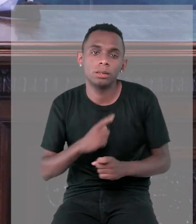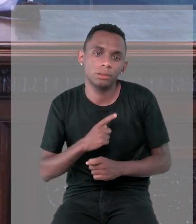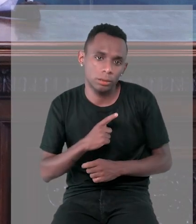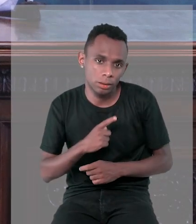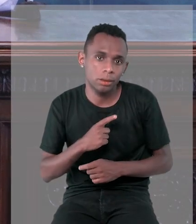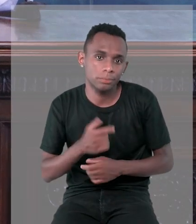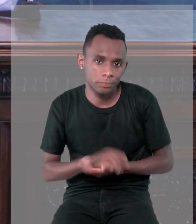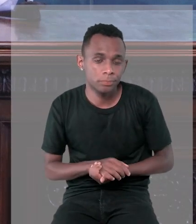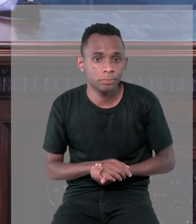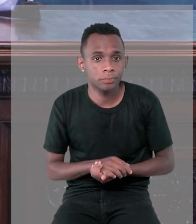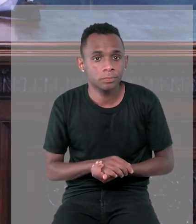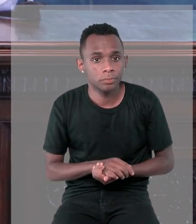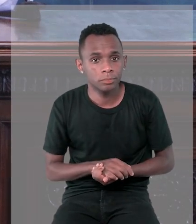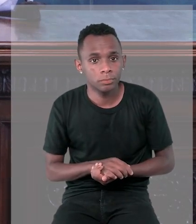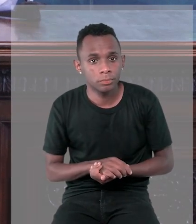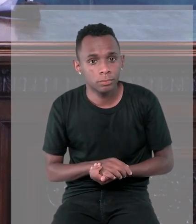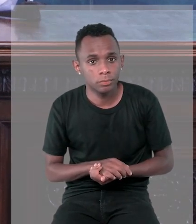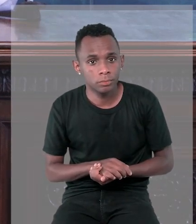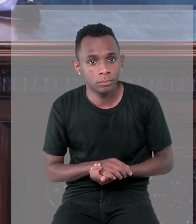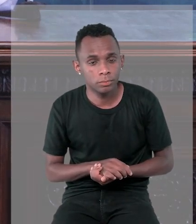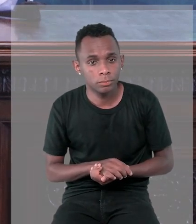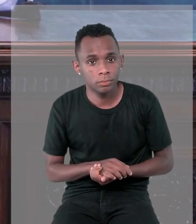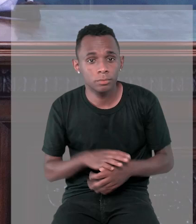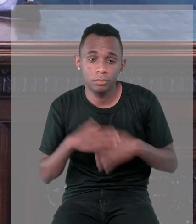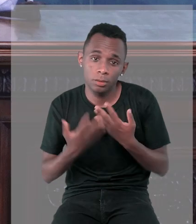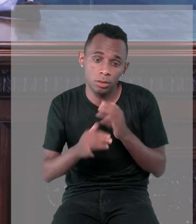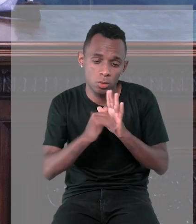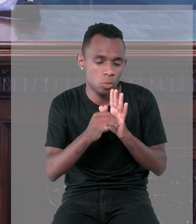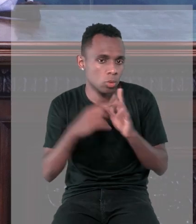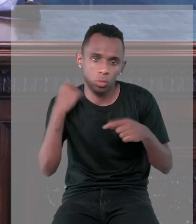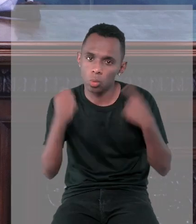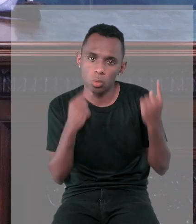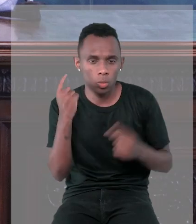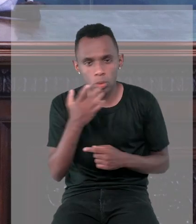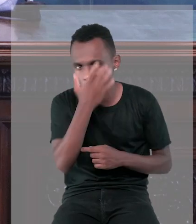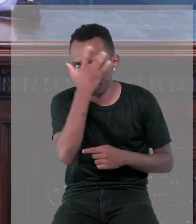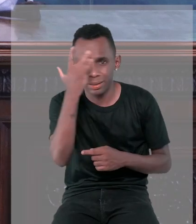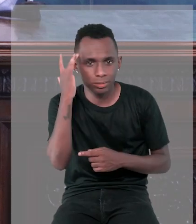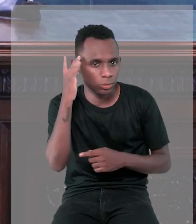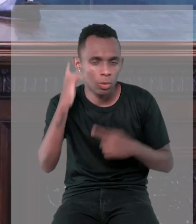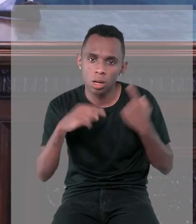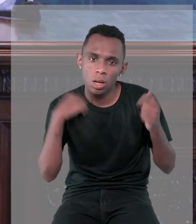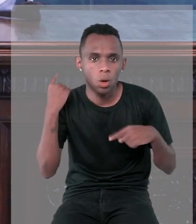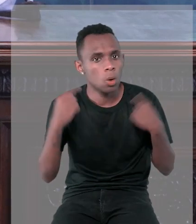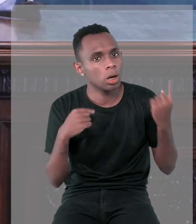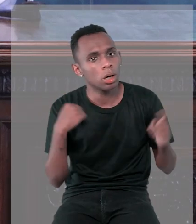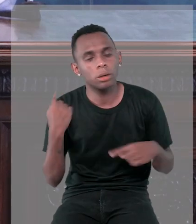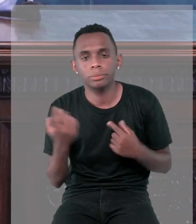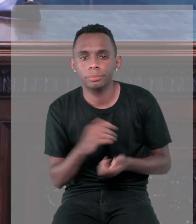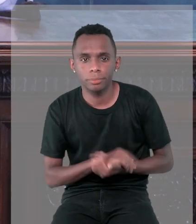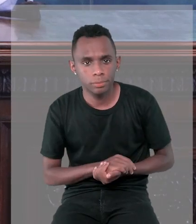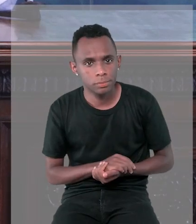deles. E então é um conto de um louco, uma pessoa absolutamente louca